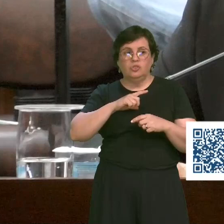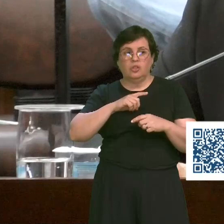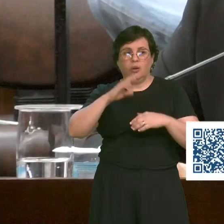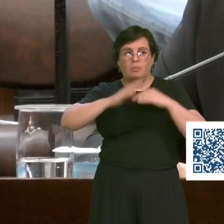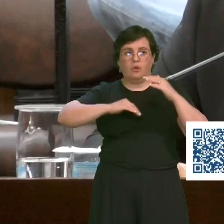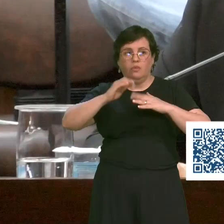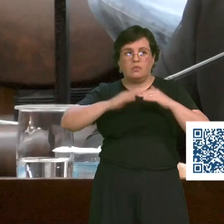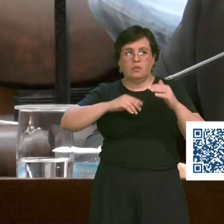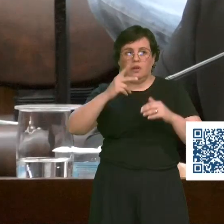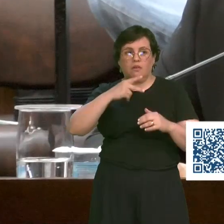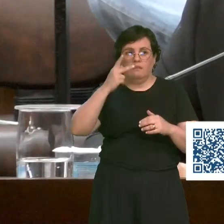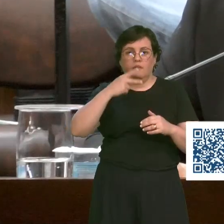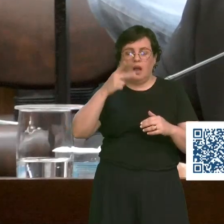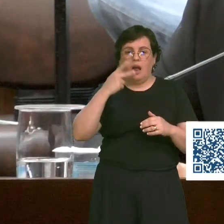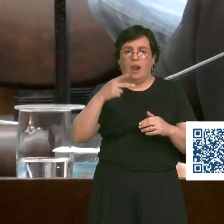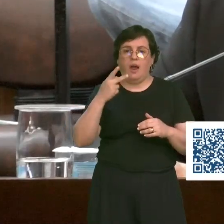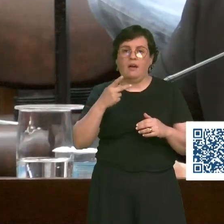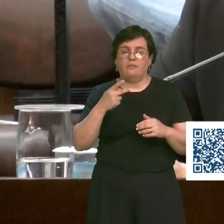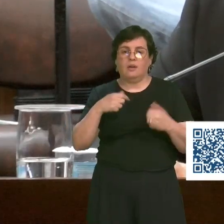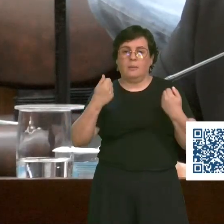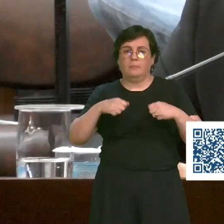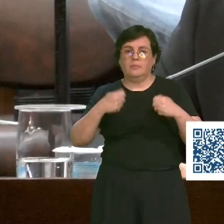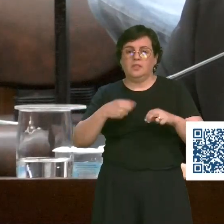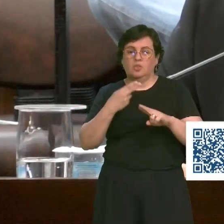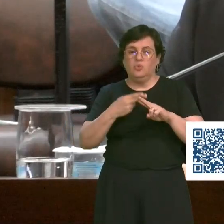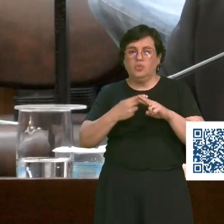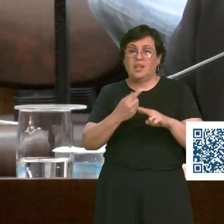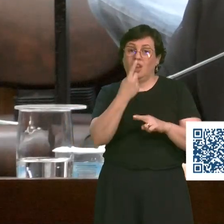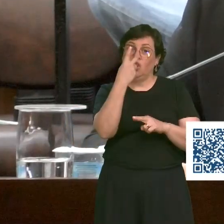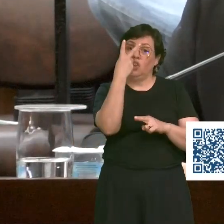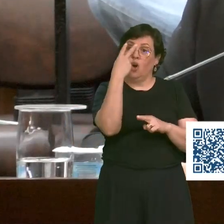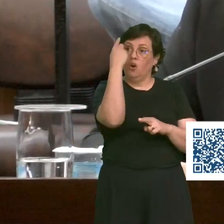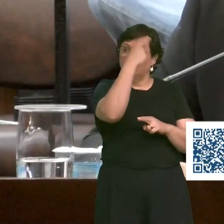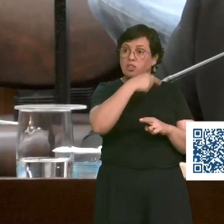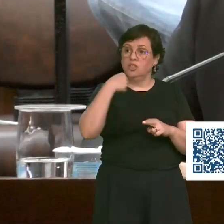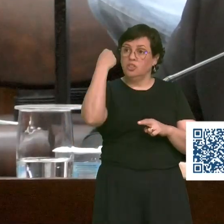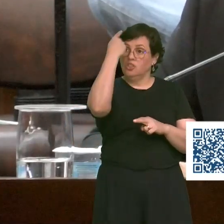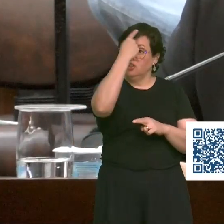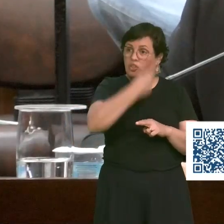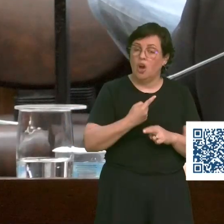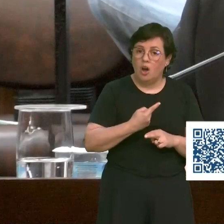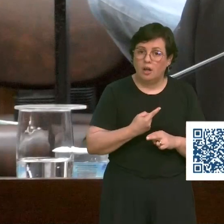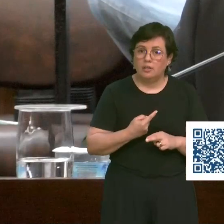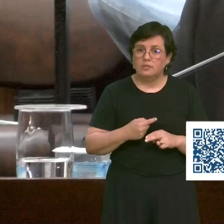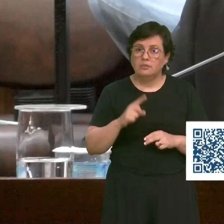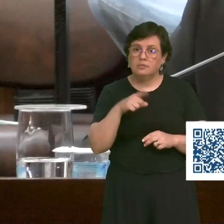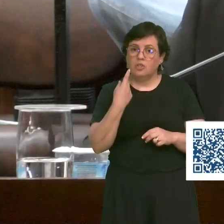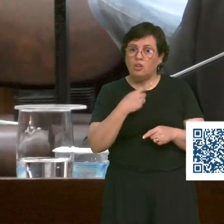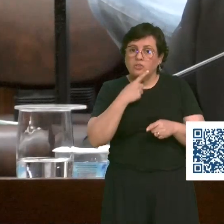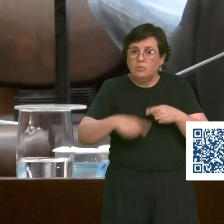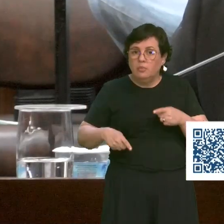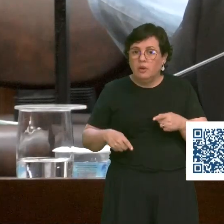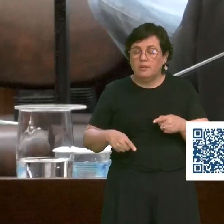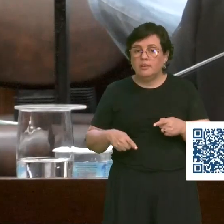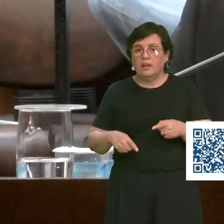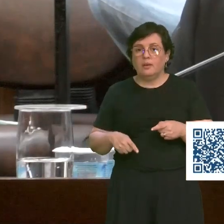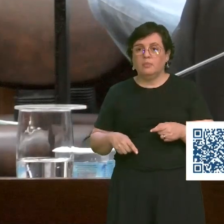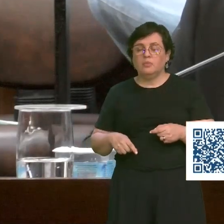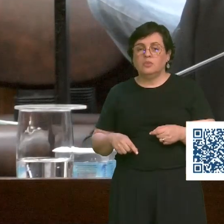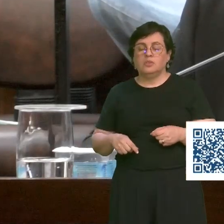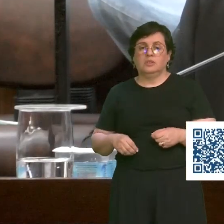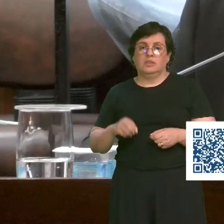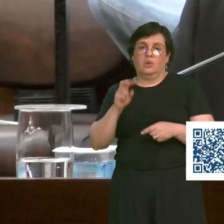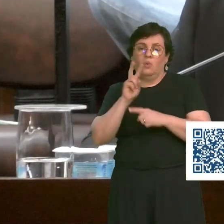usar a mesma máscara por 12 horas um plantão inteiro a gente não tem condições de salvar um paciente aqui dentro a gente não tem treinamento